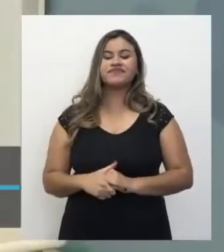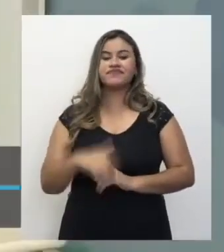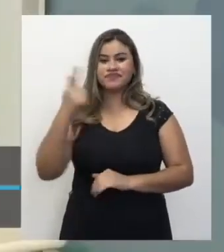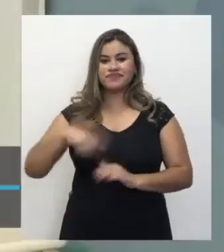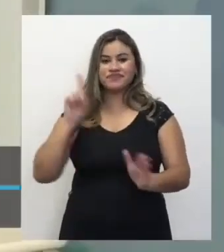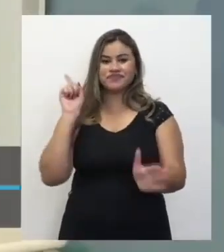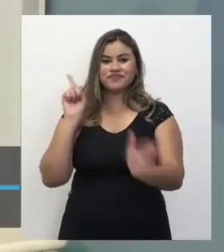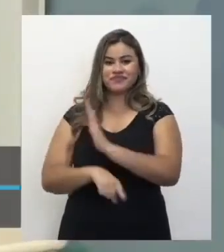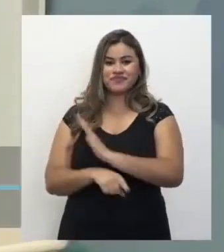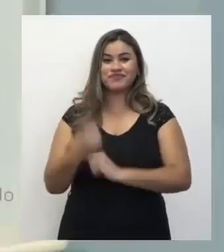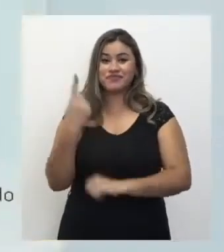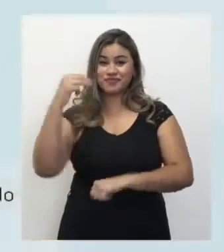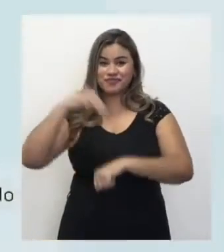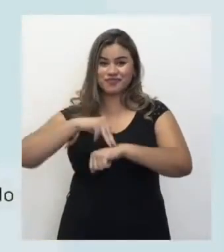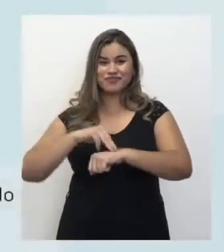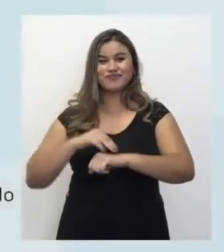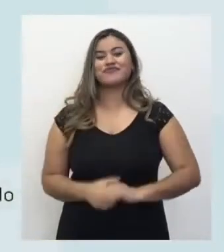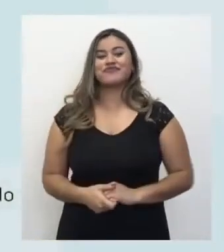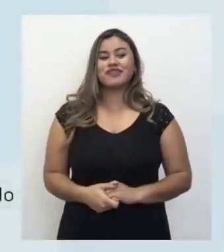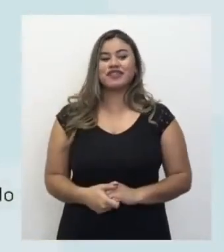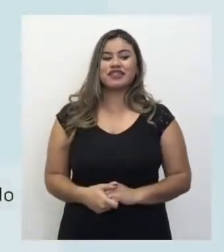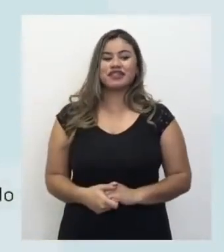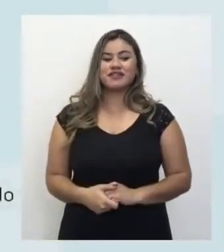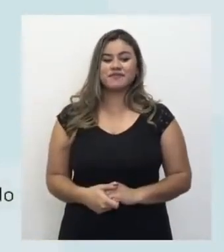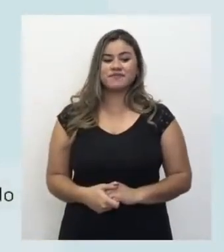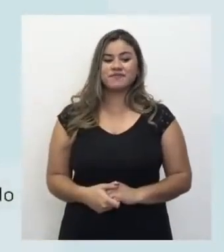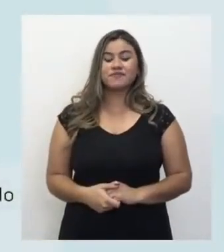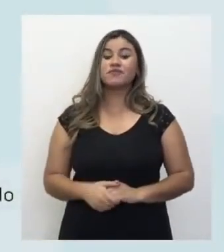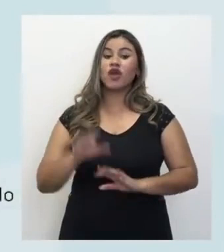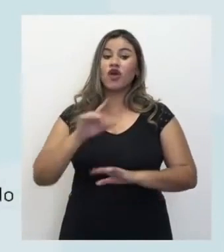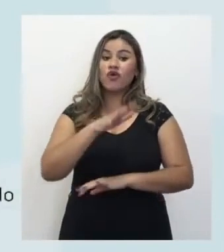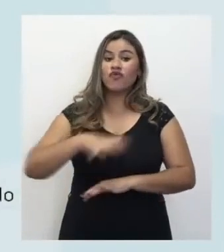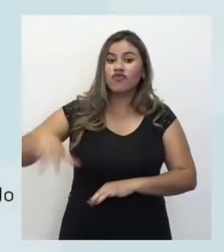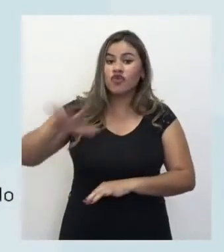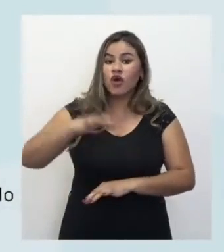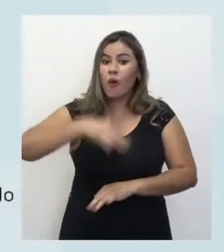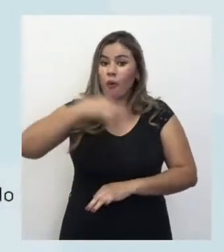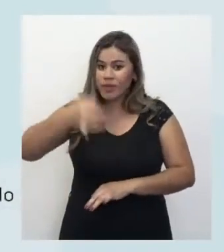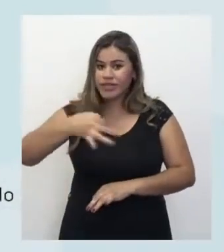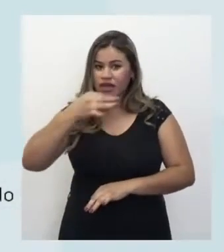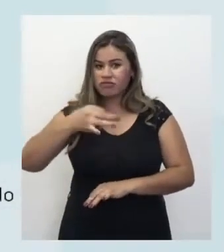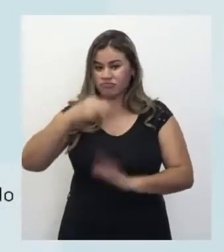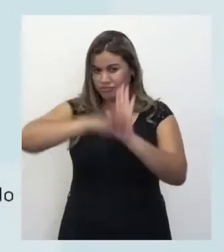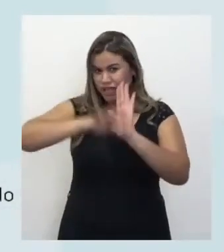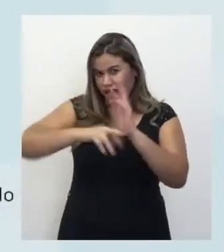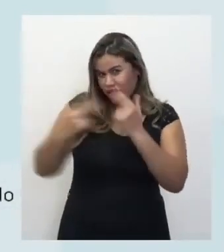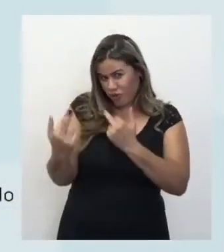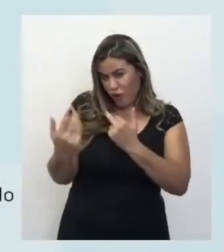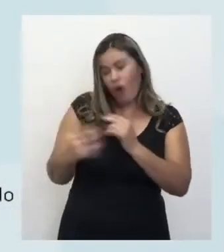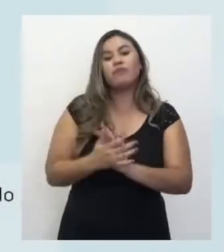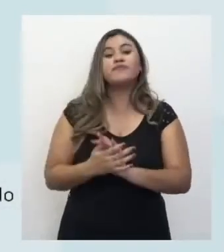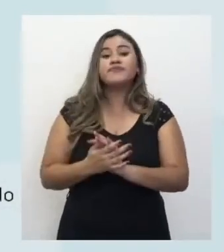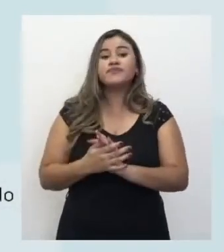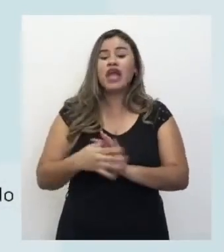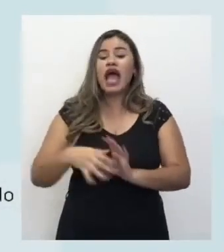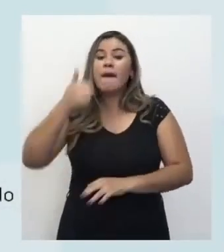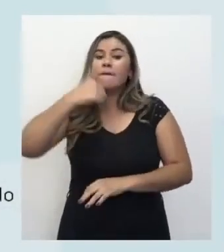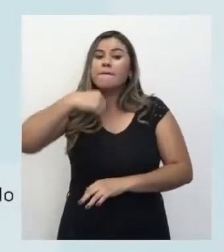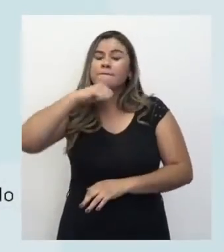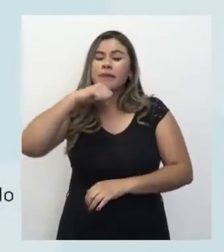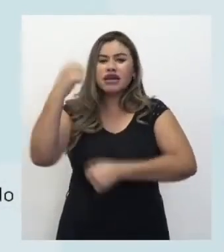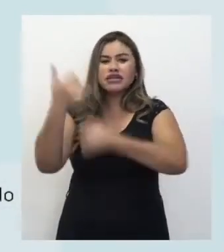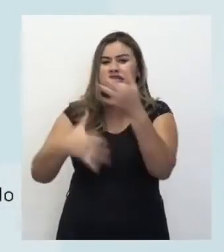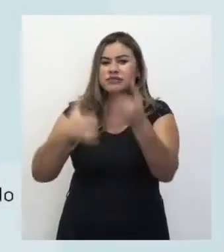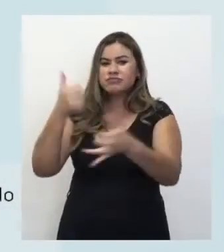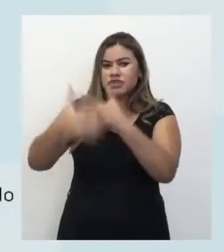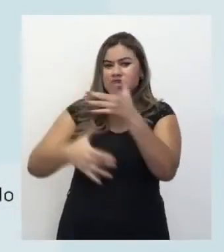para vocês, mais um minutinho. Qual é a sua opinião? É o mesmo trecho. Qual é a sua opinião em relação a esta fala da mãe,